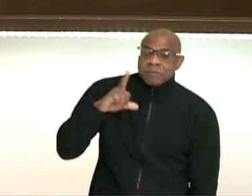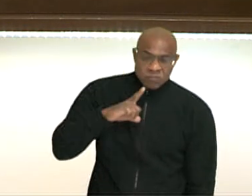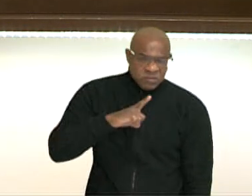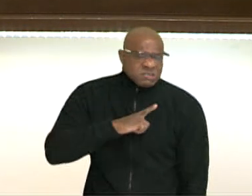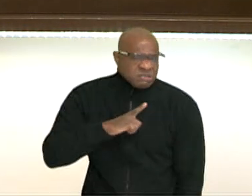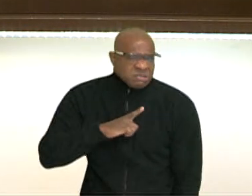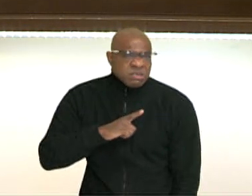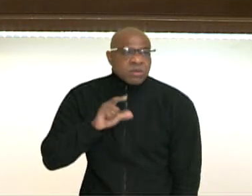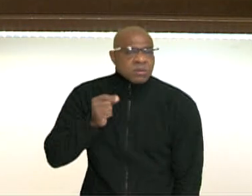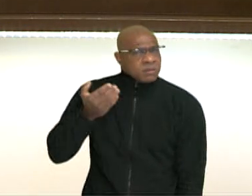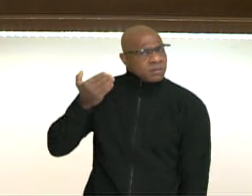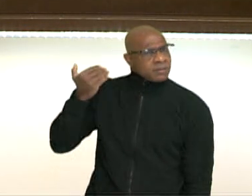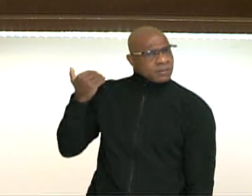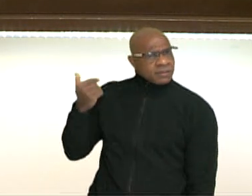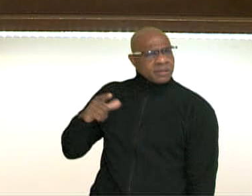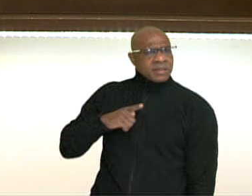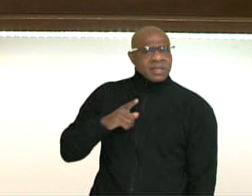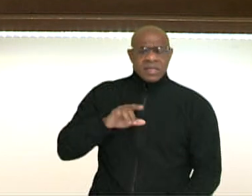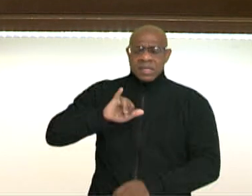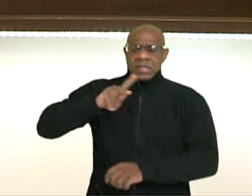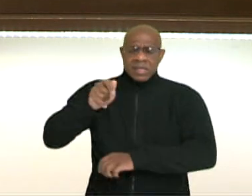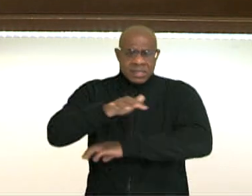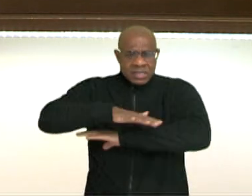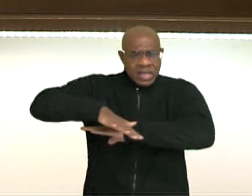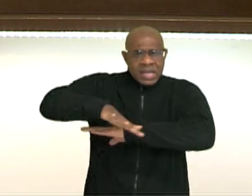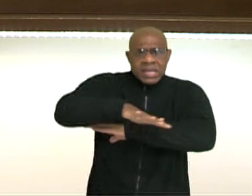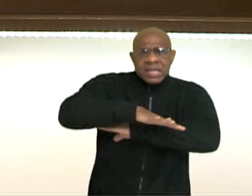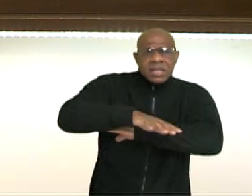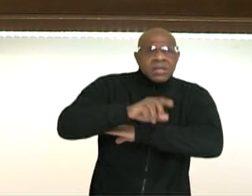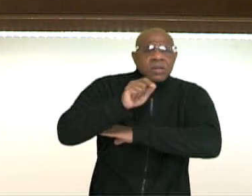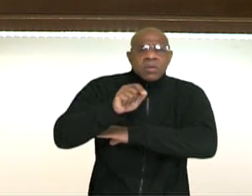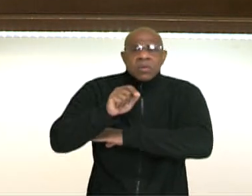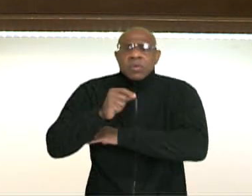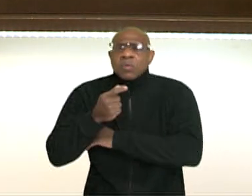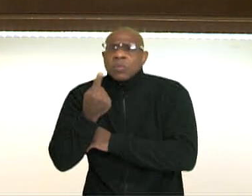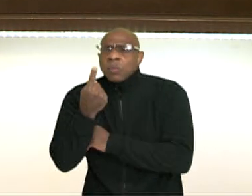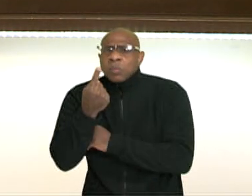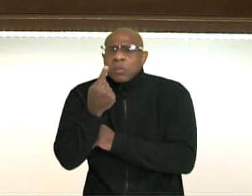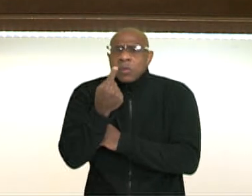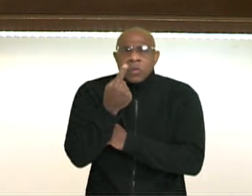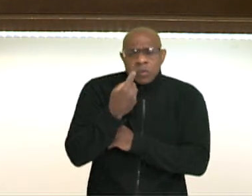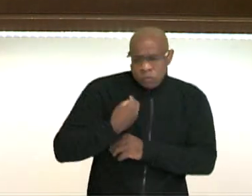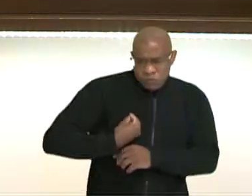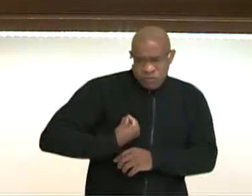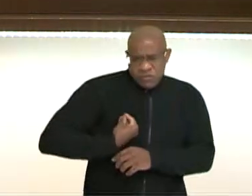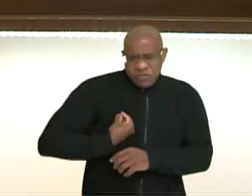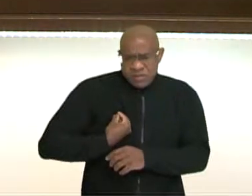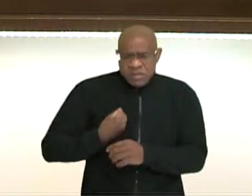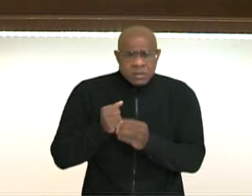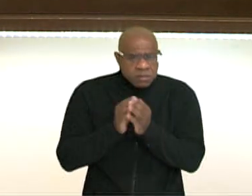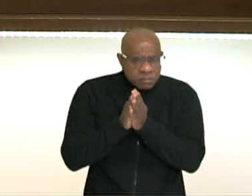existia, na ilha de Maranhão, um ser misterioso.